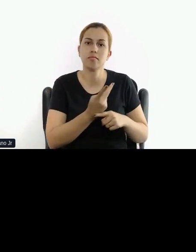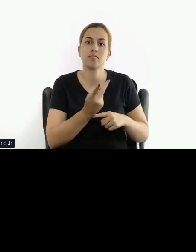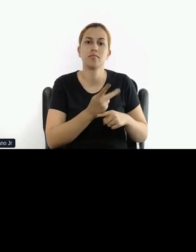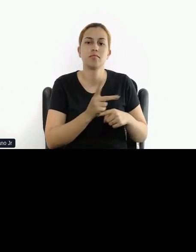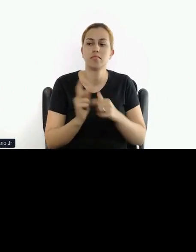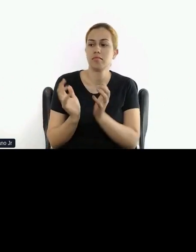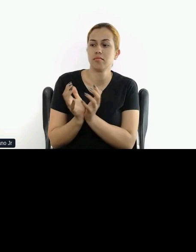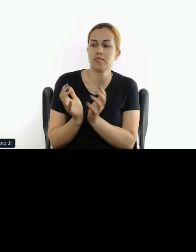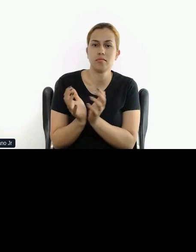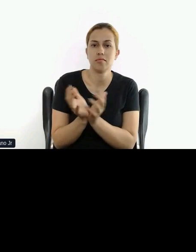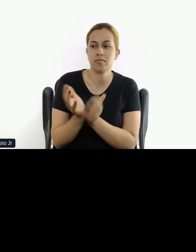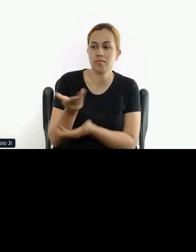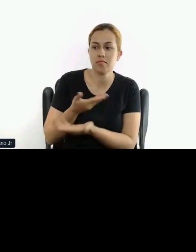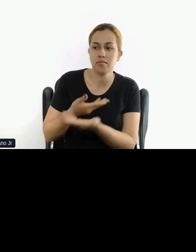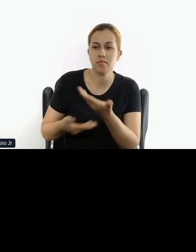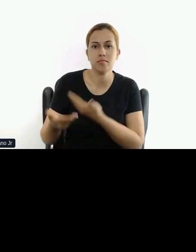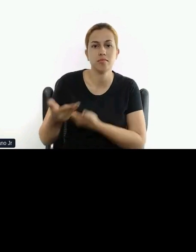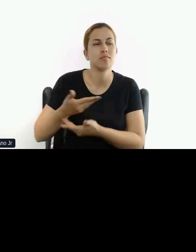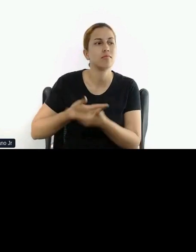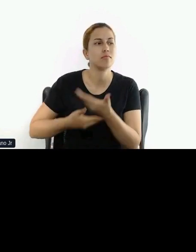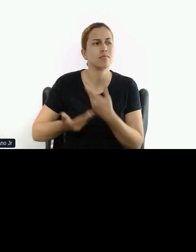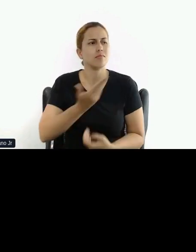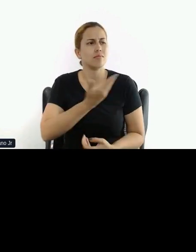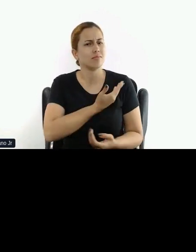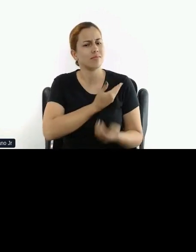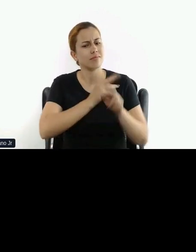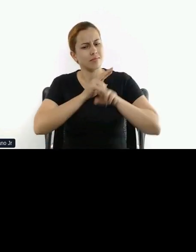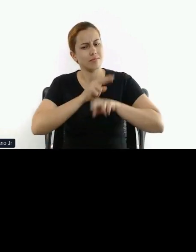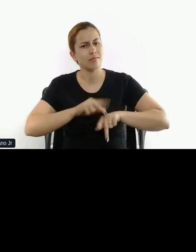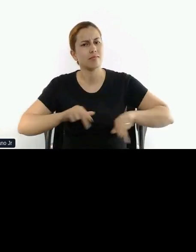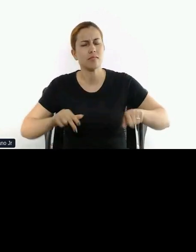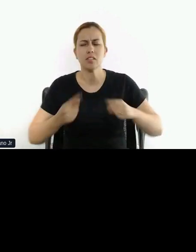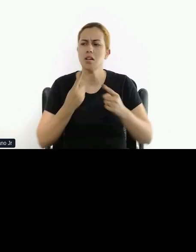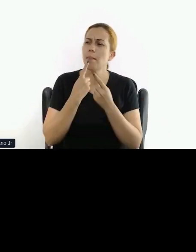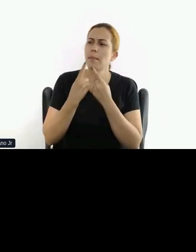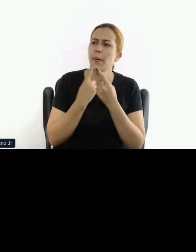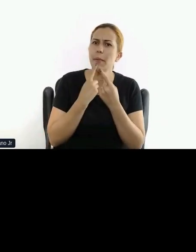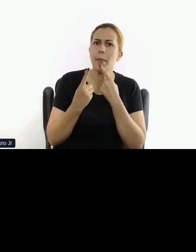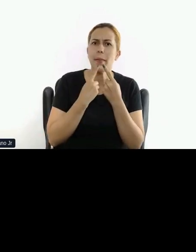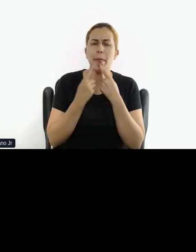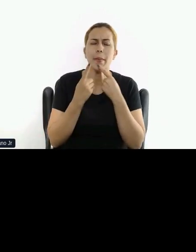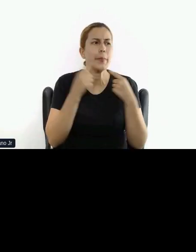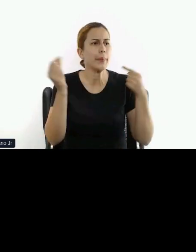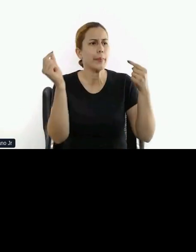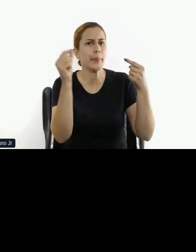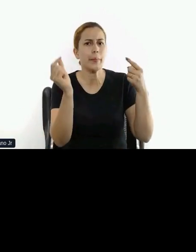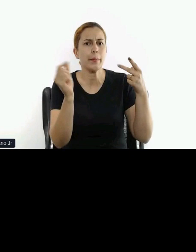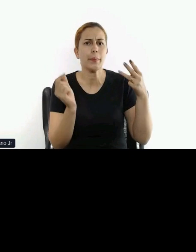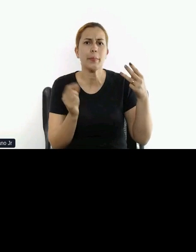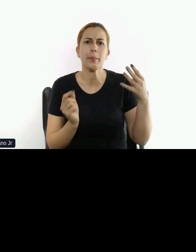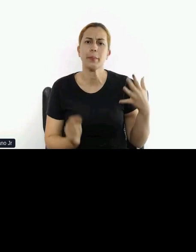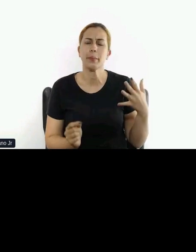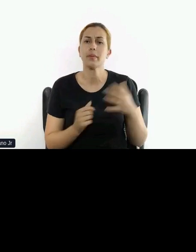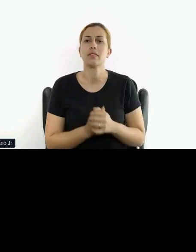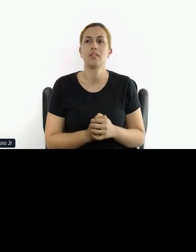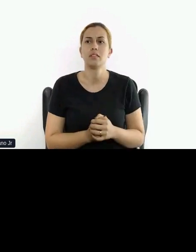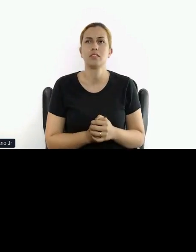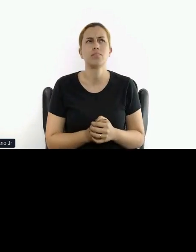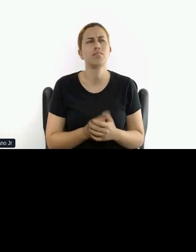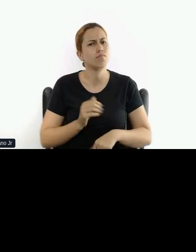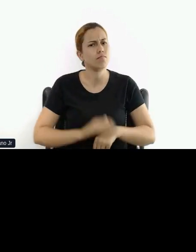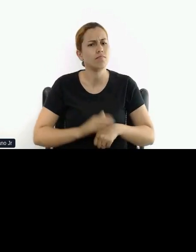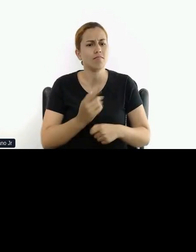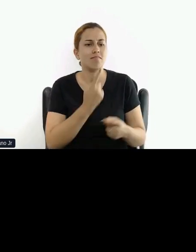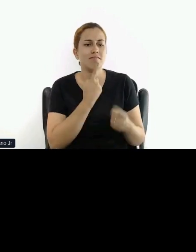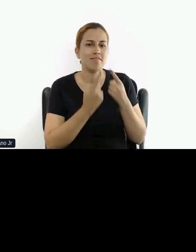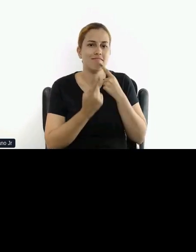forma bastante eclética, discutir esse ponto, né? Mas assim, é um bate-papo, então